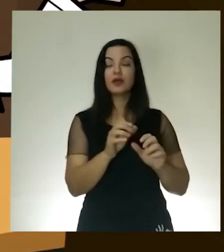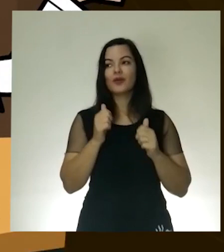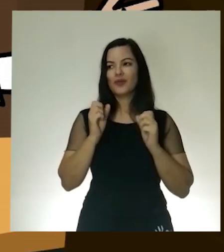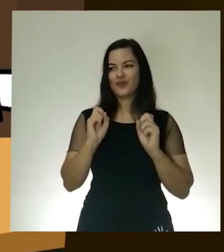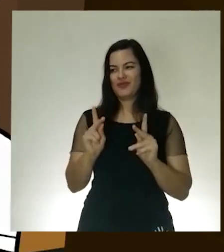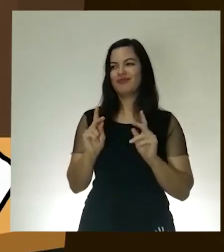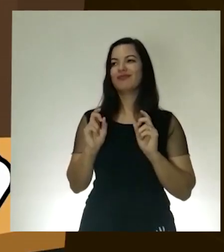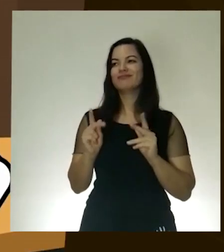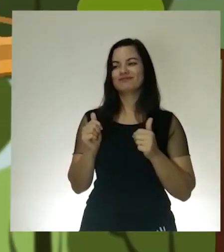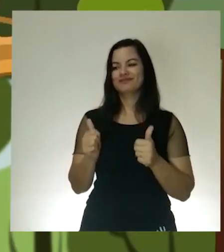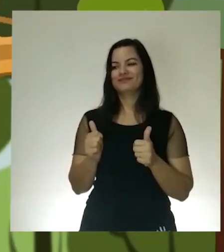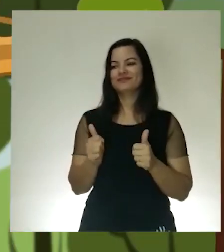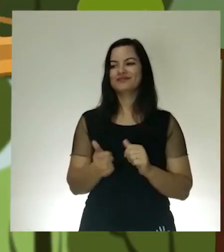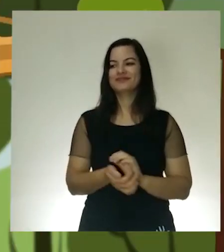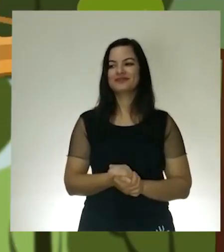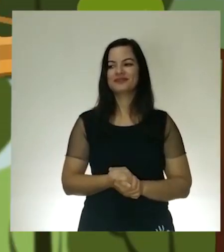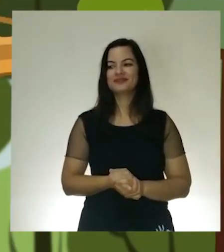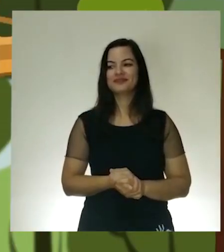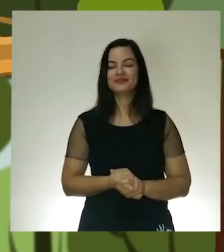gente, peixonauta.